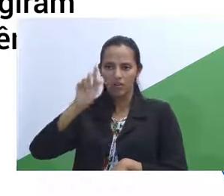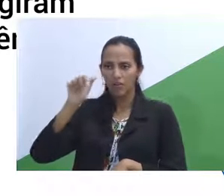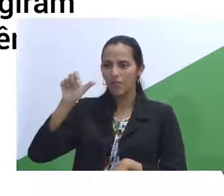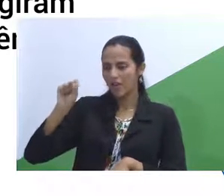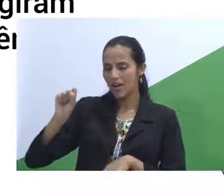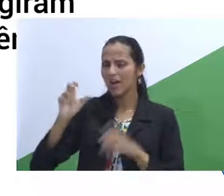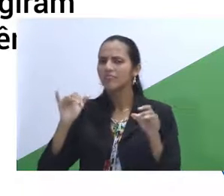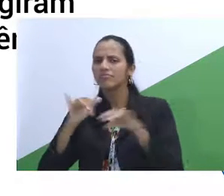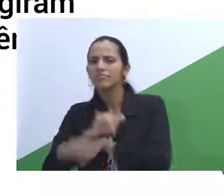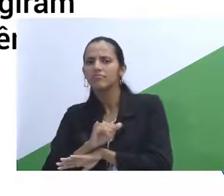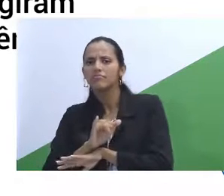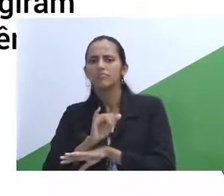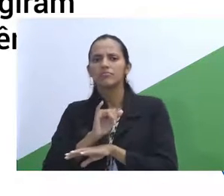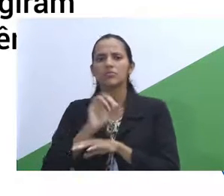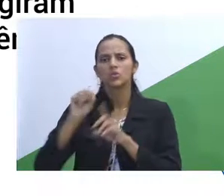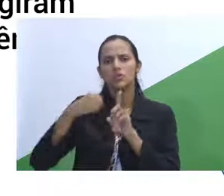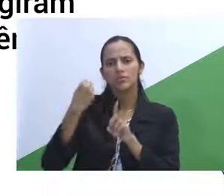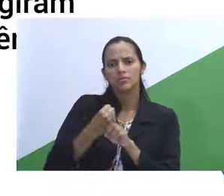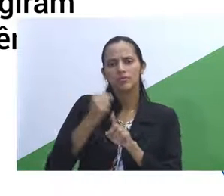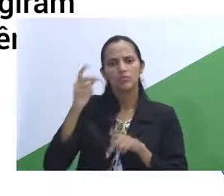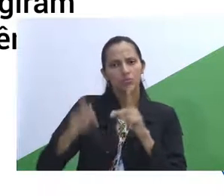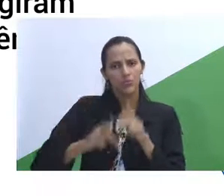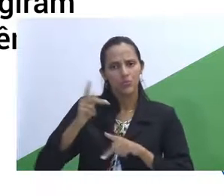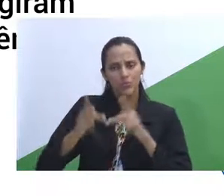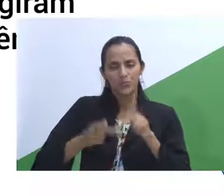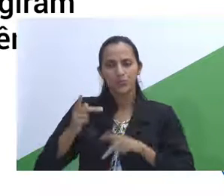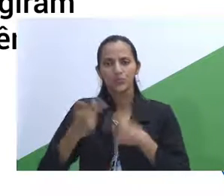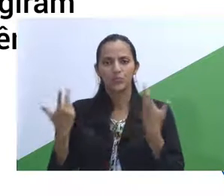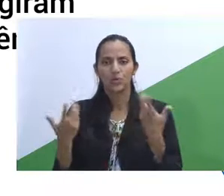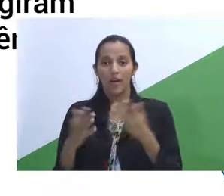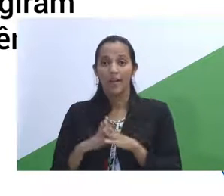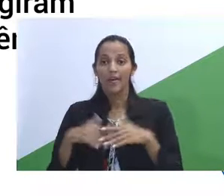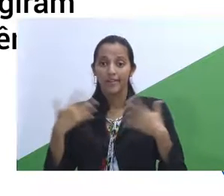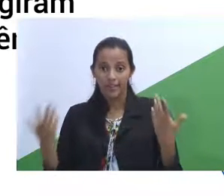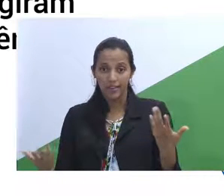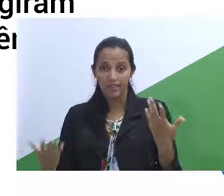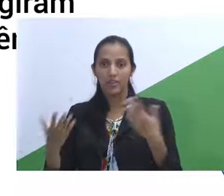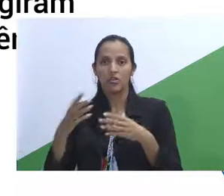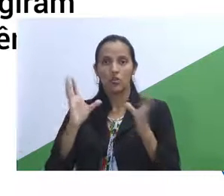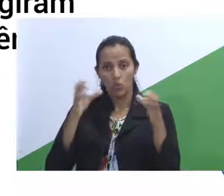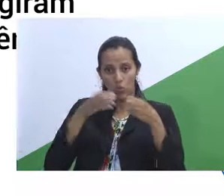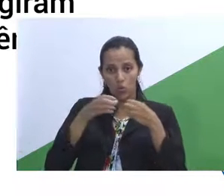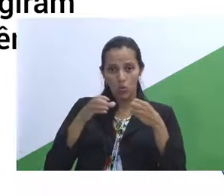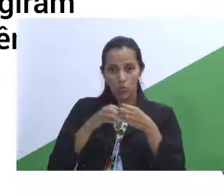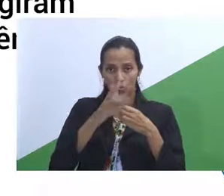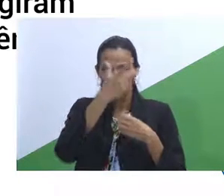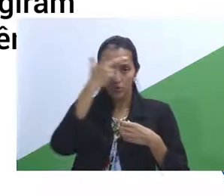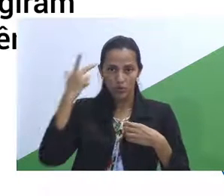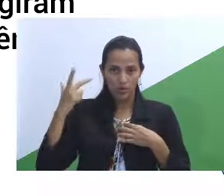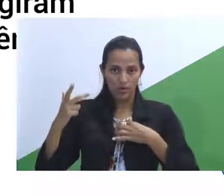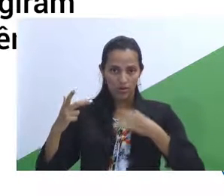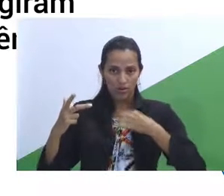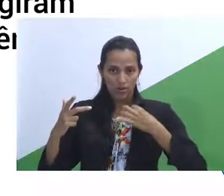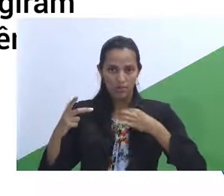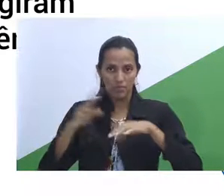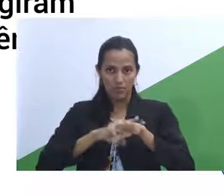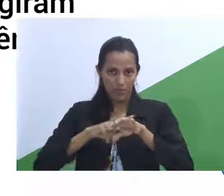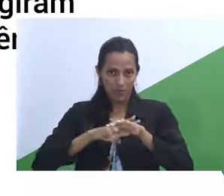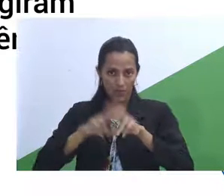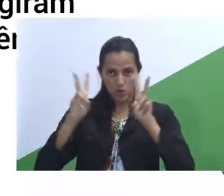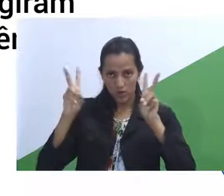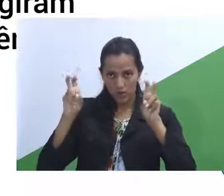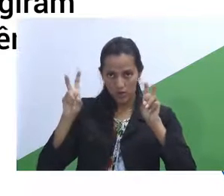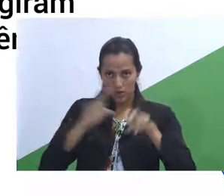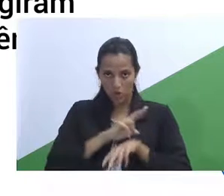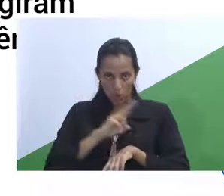B, os camisas verdes, reagindo, então, e atacando o Palácio da Guanabara, que era a residência oficial, então,